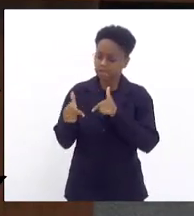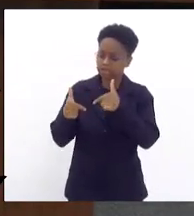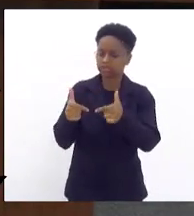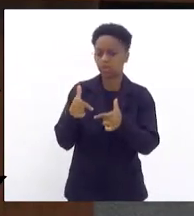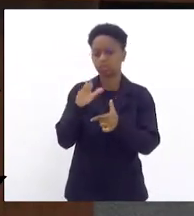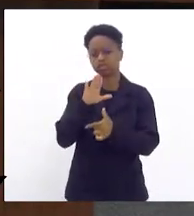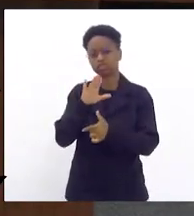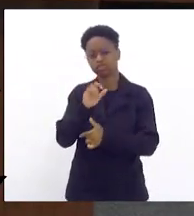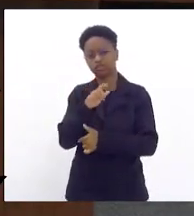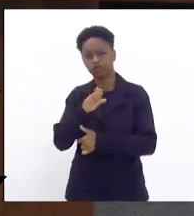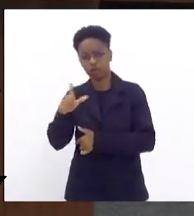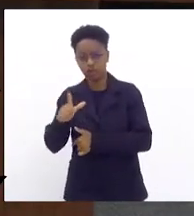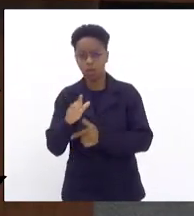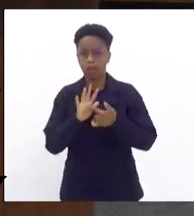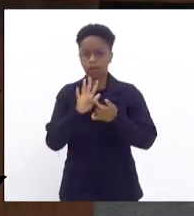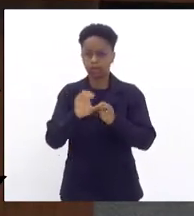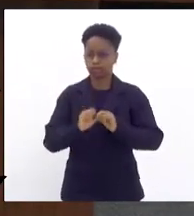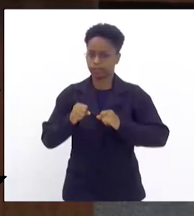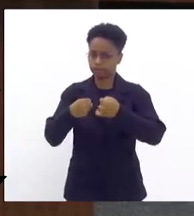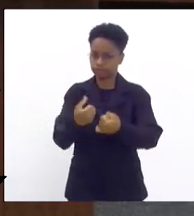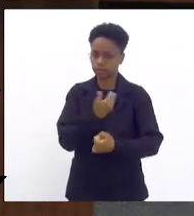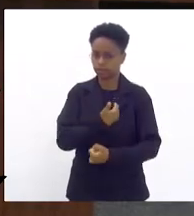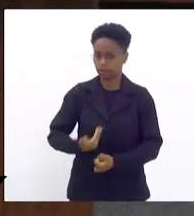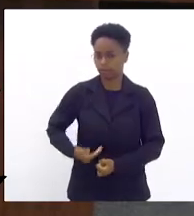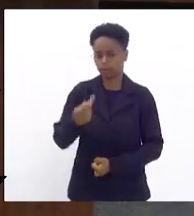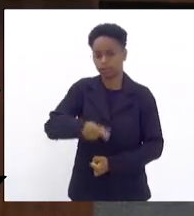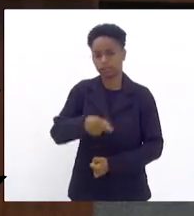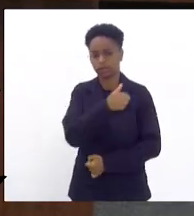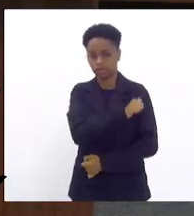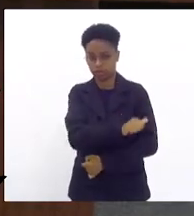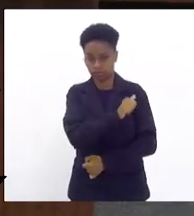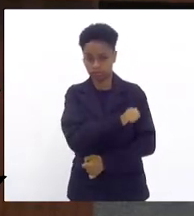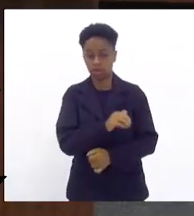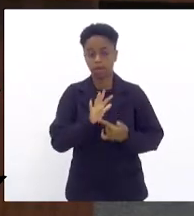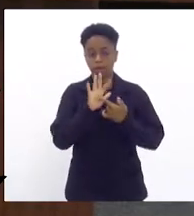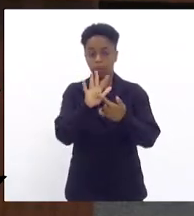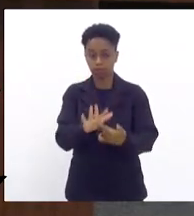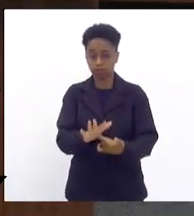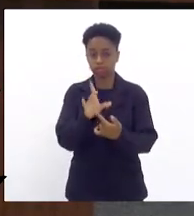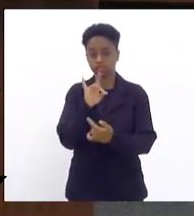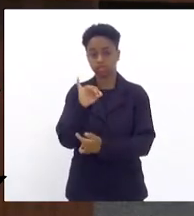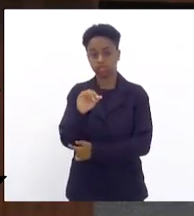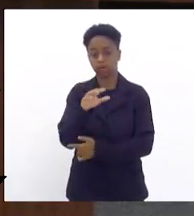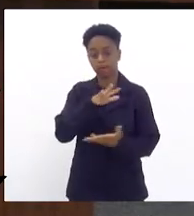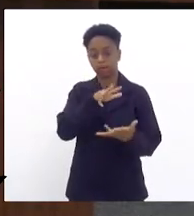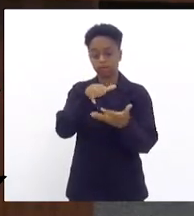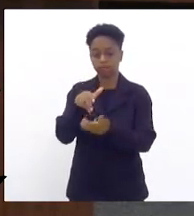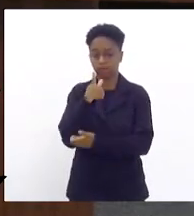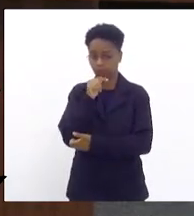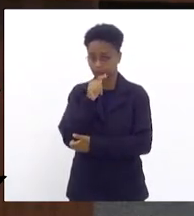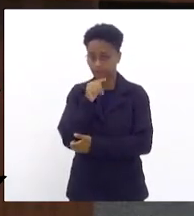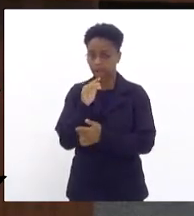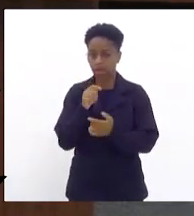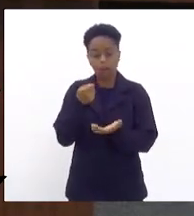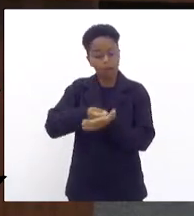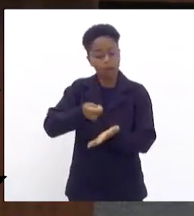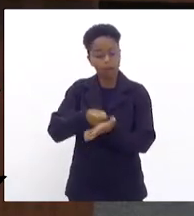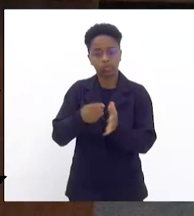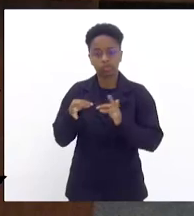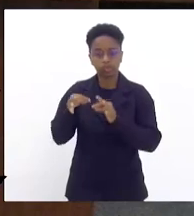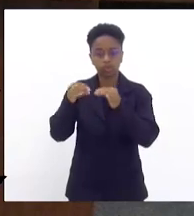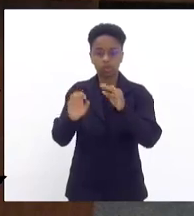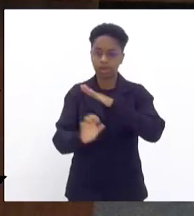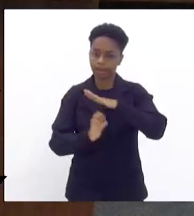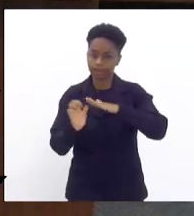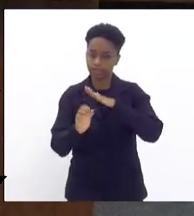foi colocada pela Defensoria Pública do Estado do Rio de Janeiro, que foi apresentada no Dia Mundial da Água, exigindo que todas as